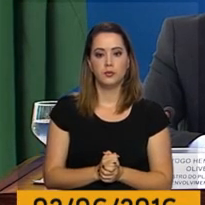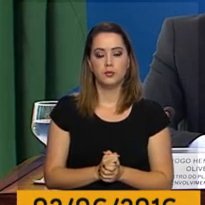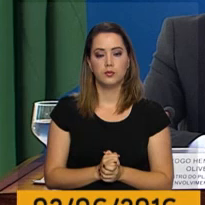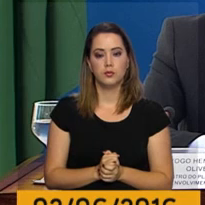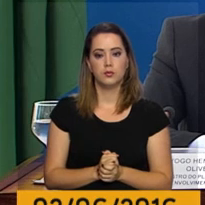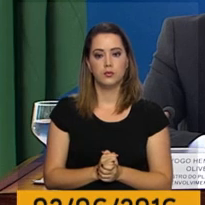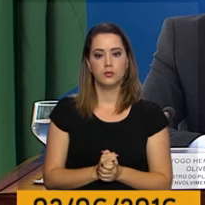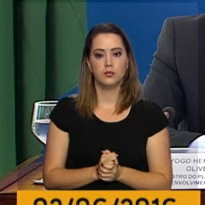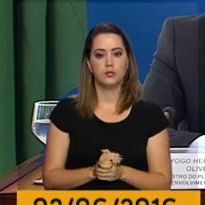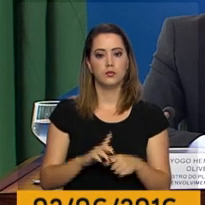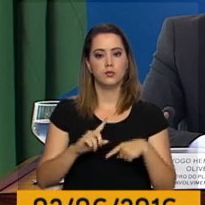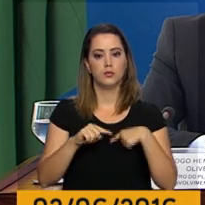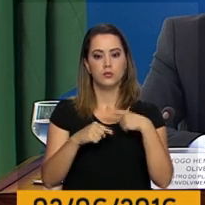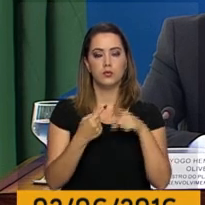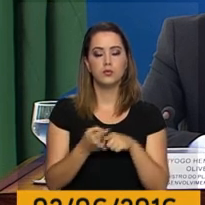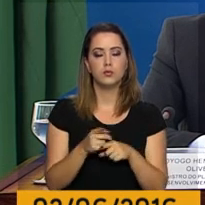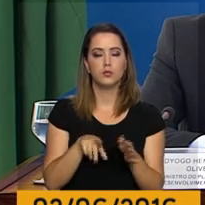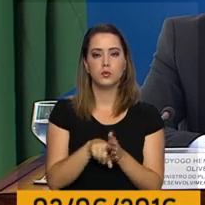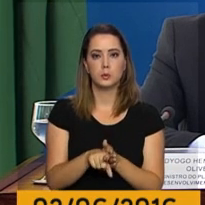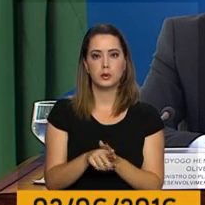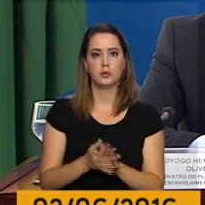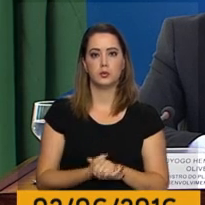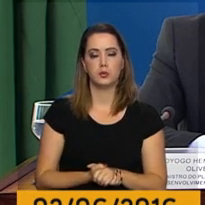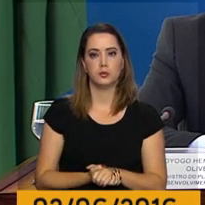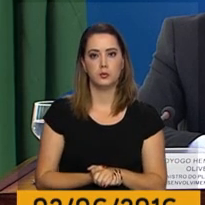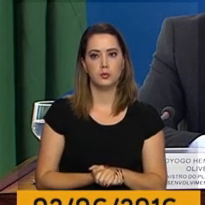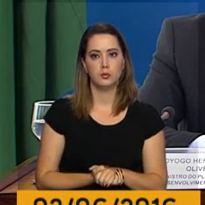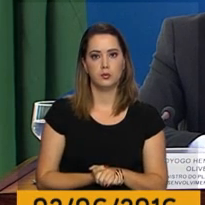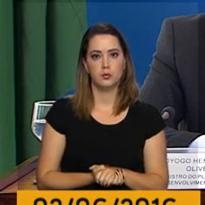Próxima pergunta do Alexandre Martelo, do G1.